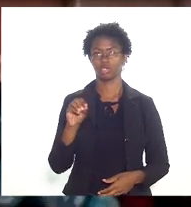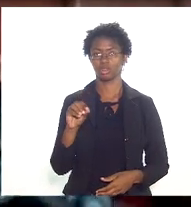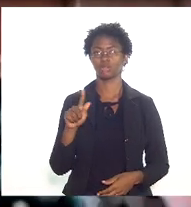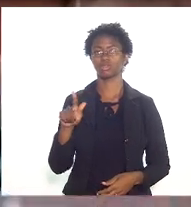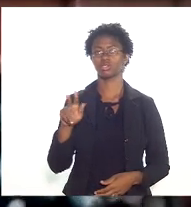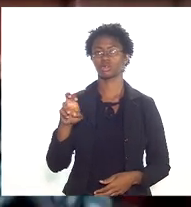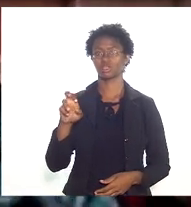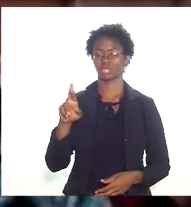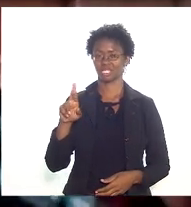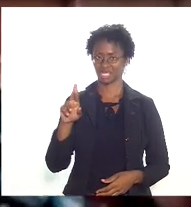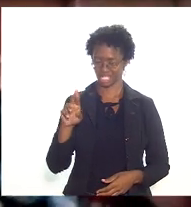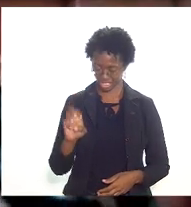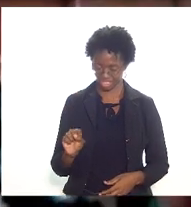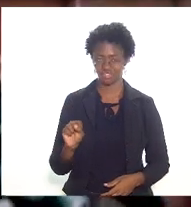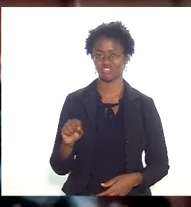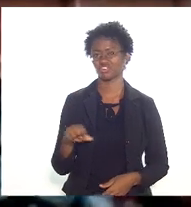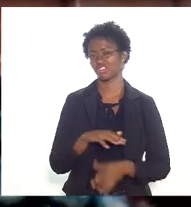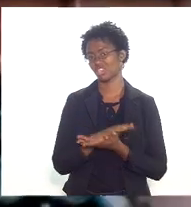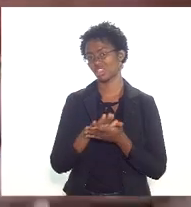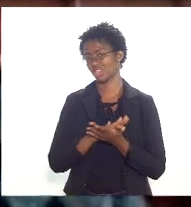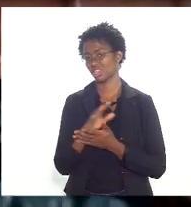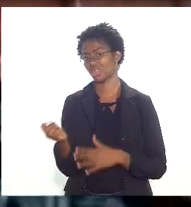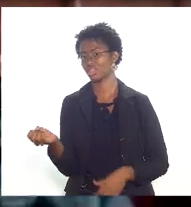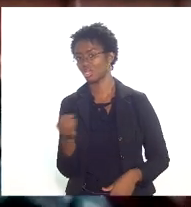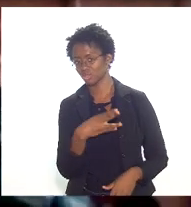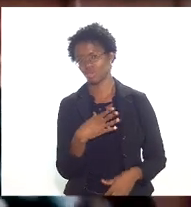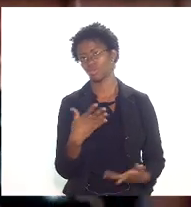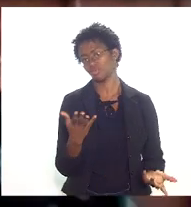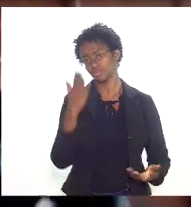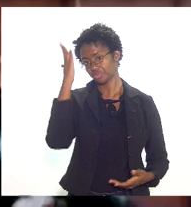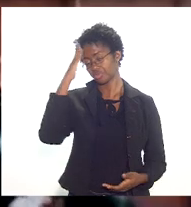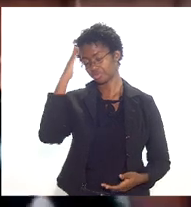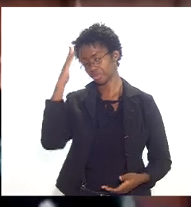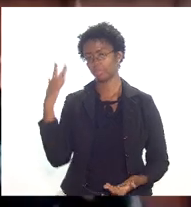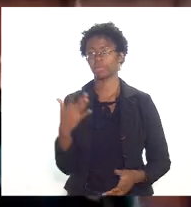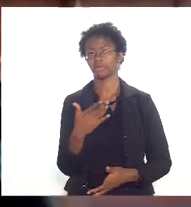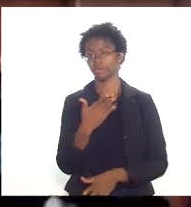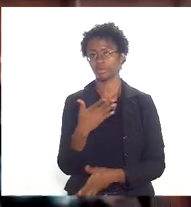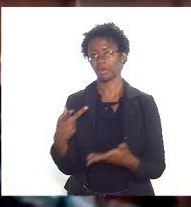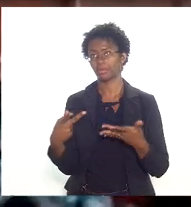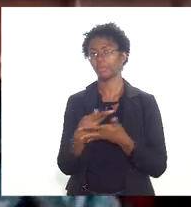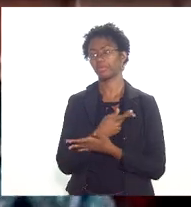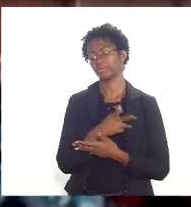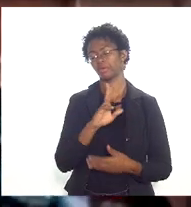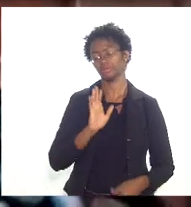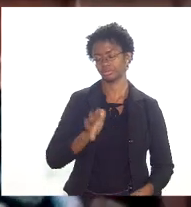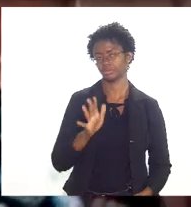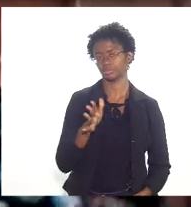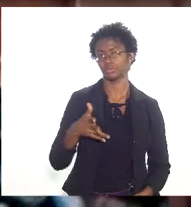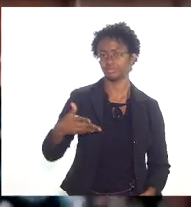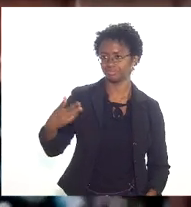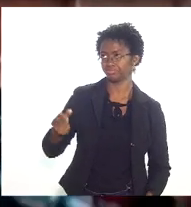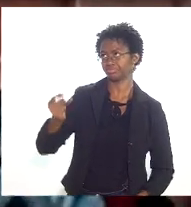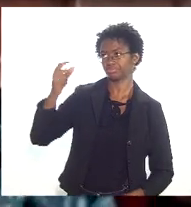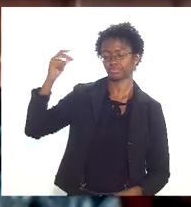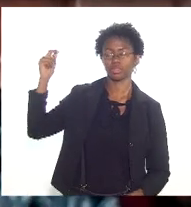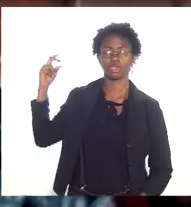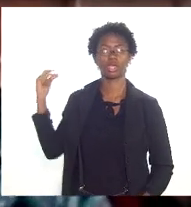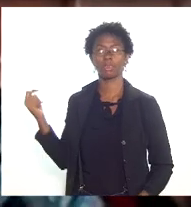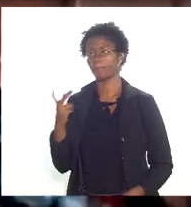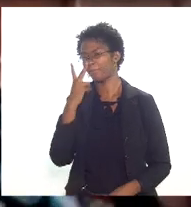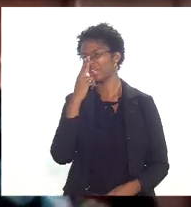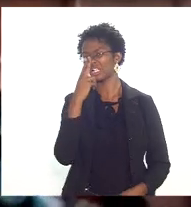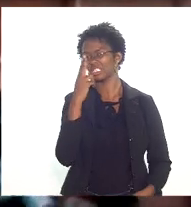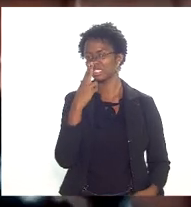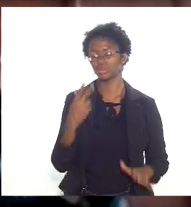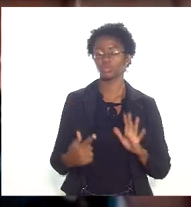nada novo Sob o Sol nesse país em escombros a é colocar o estado do Rio de Janeiro numa situação